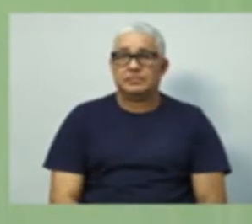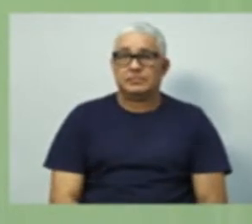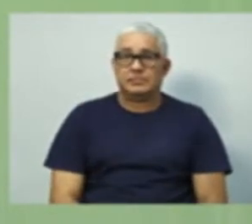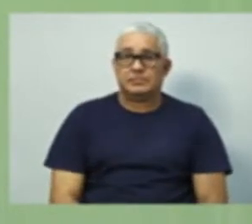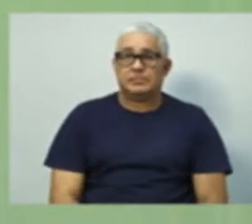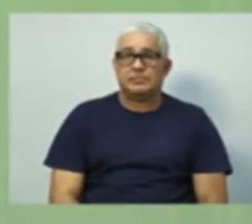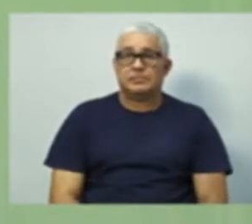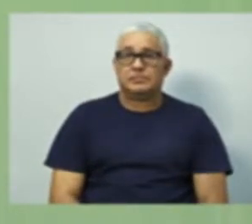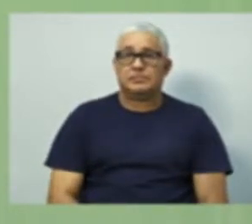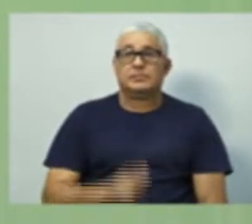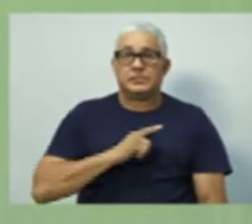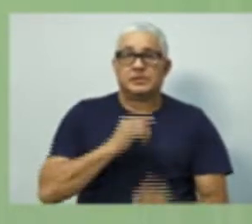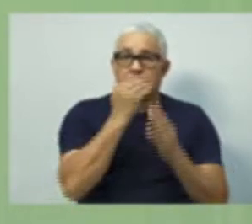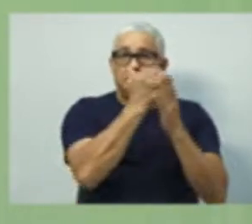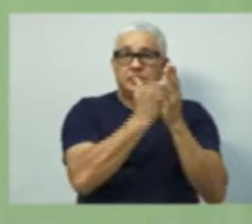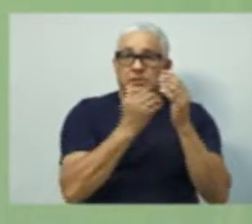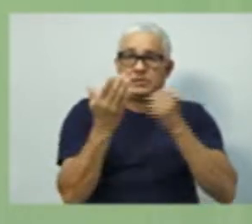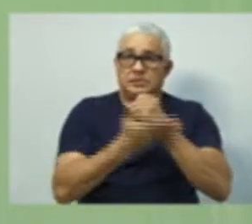os meus